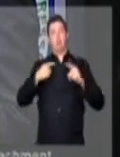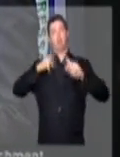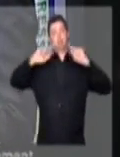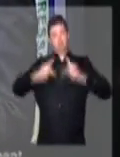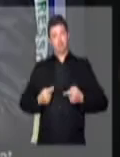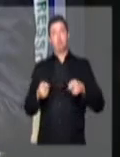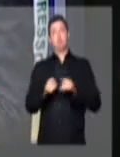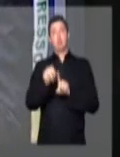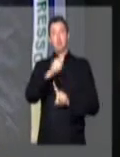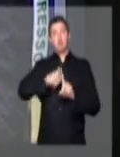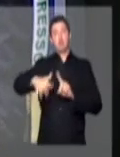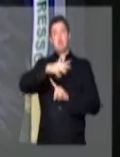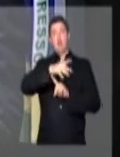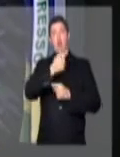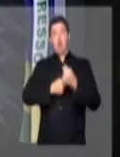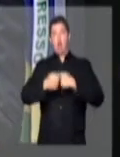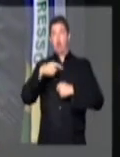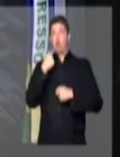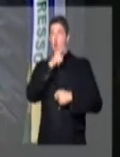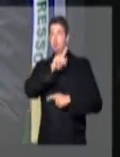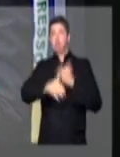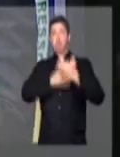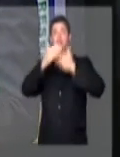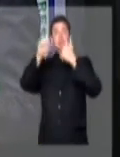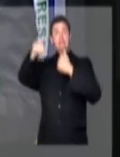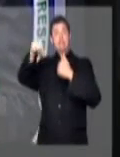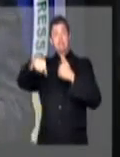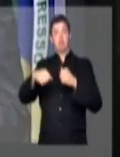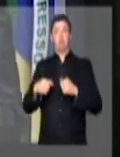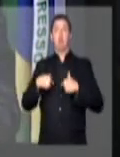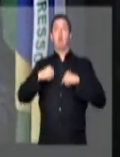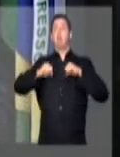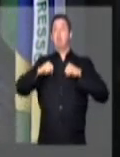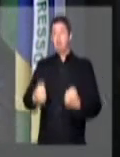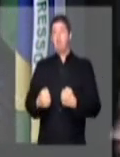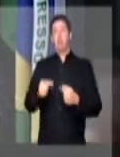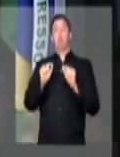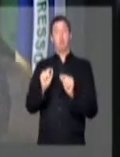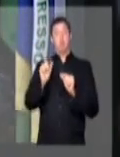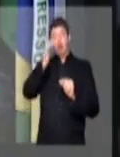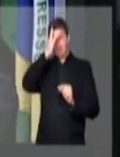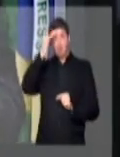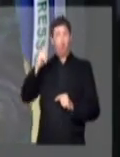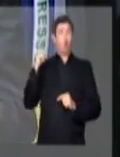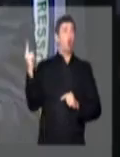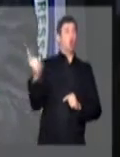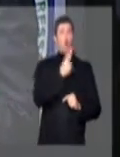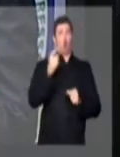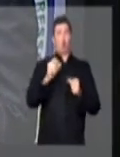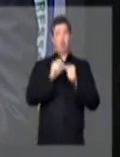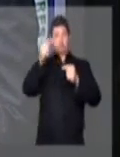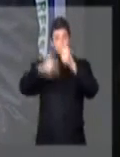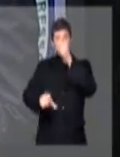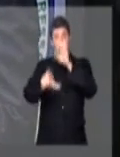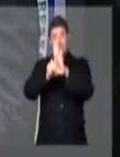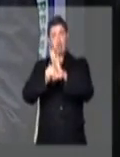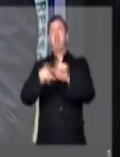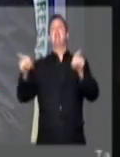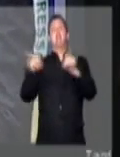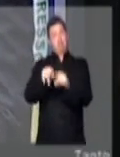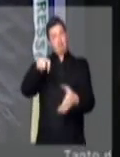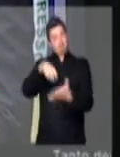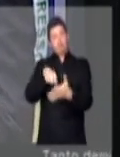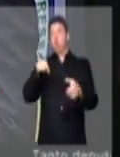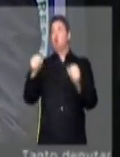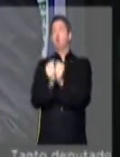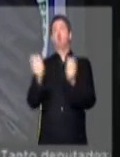avanços sociais e econômicos que tivemos. Defendo ainda que todos aqueles que cometeram atos ilícitos sejam